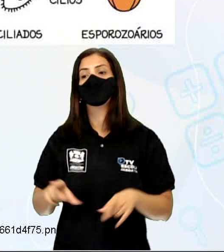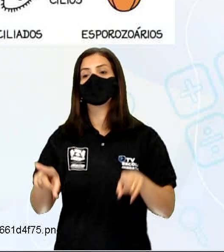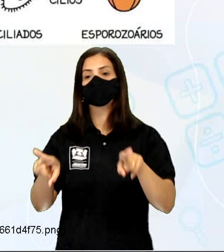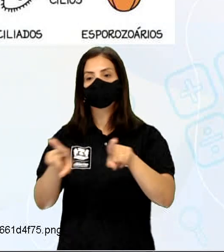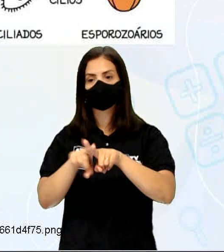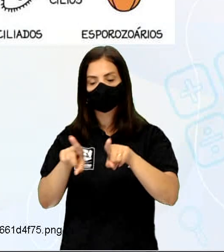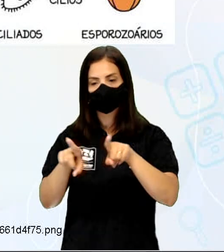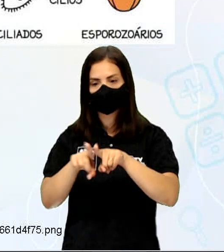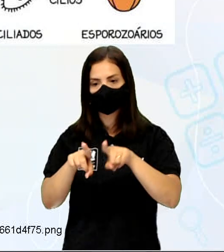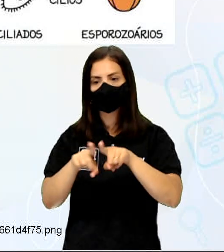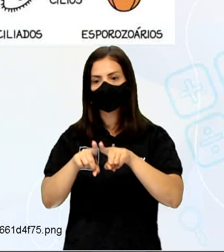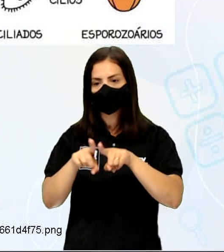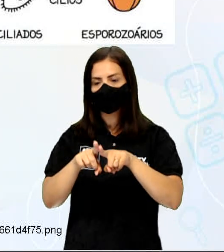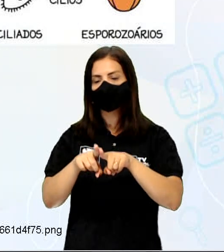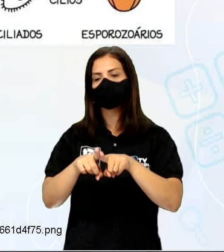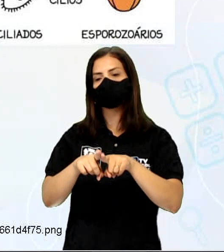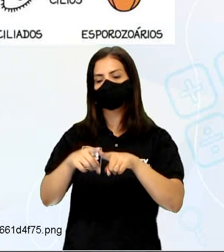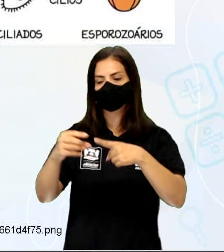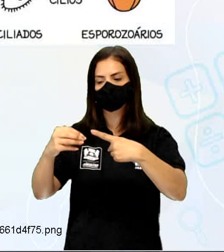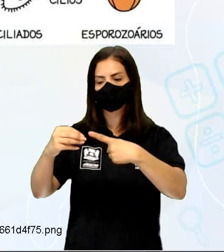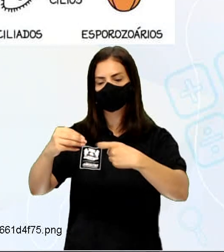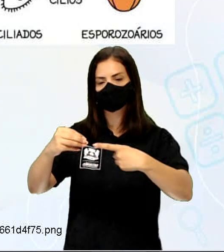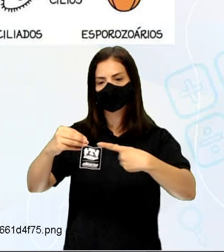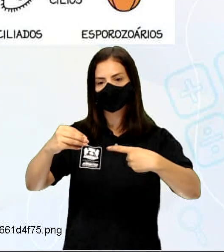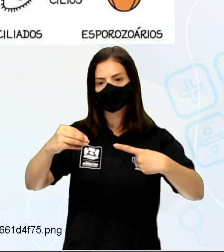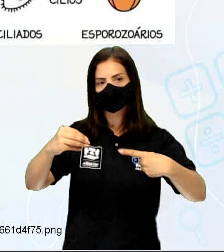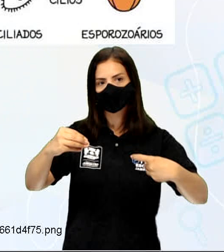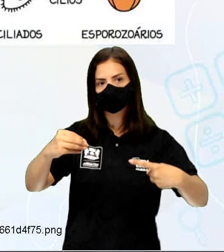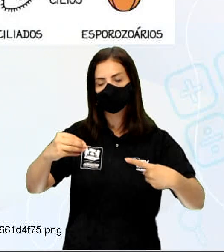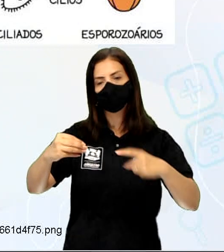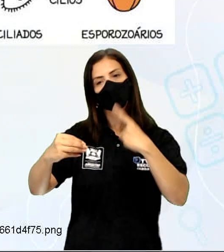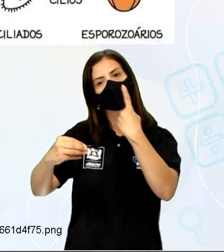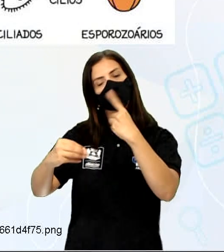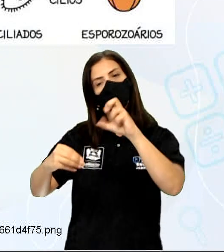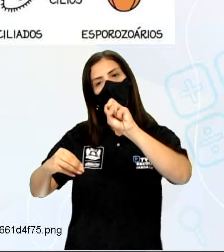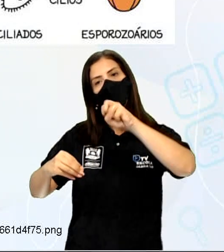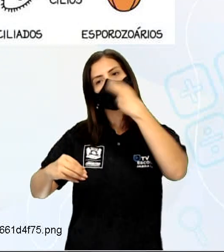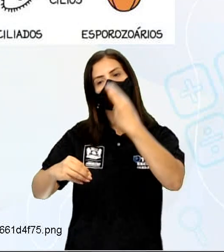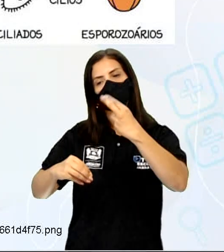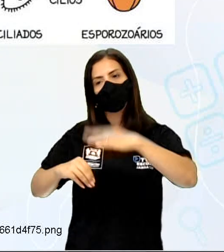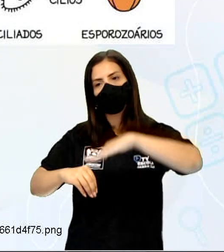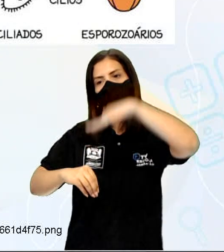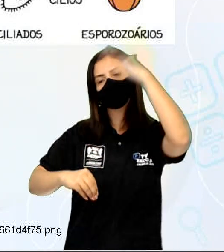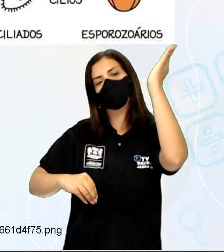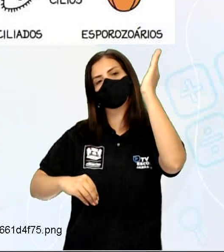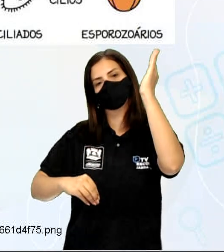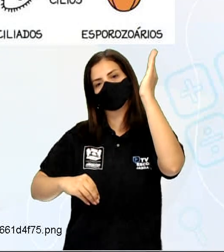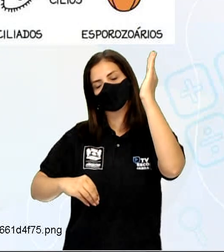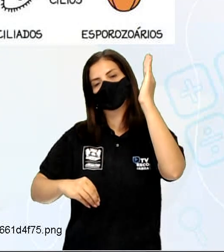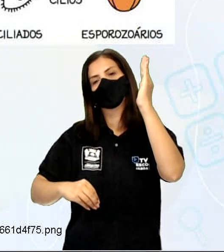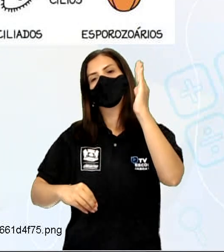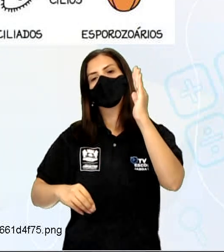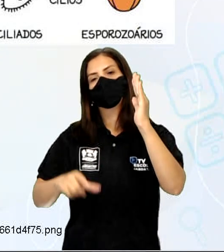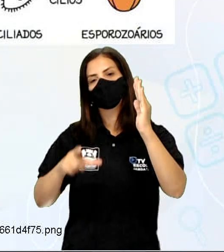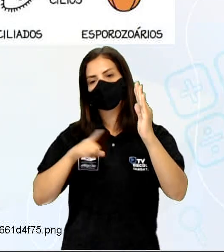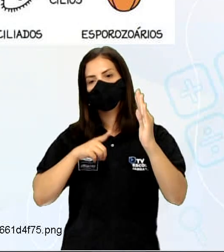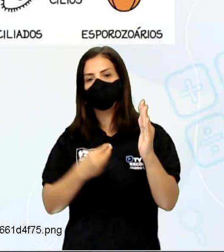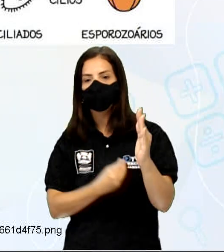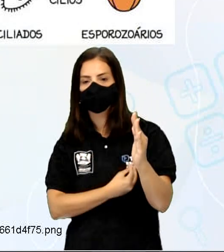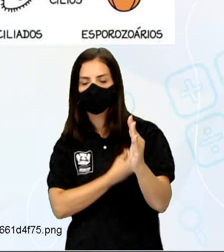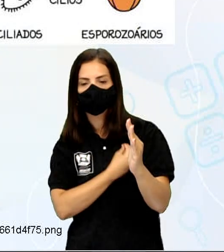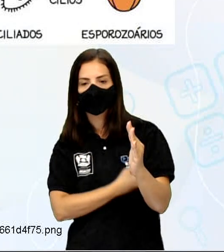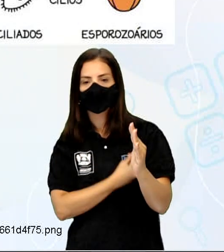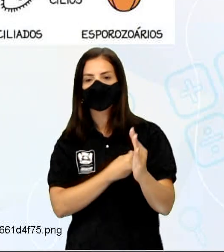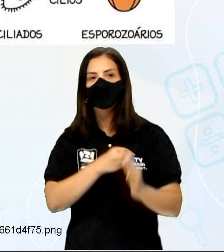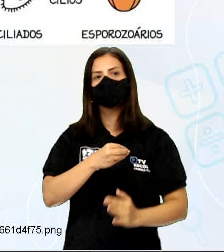mais flagelos também, que batem como uma cauda ajudando ele a nadar. Mas a gente também tem organismos que formam risópodes, organismos risópodes